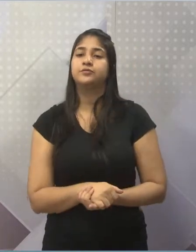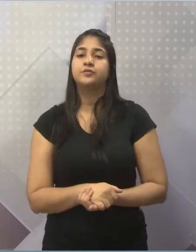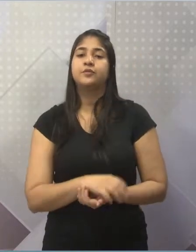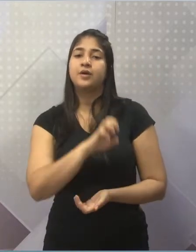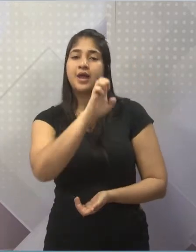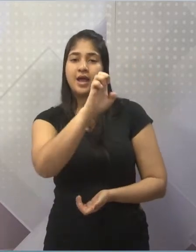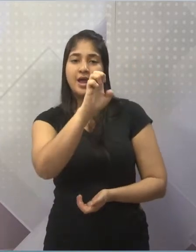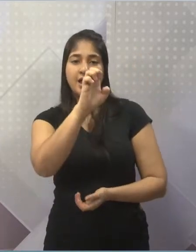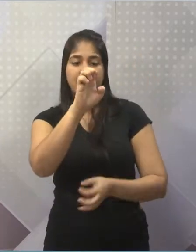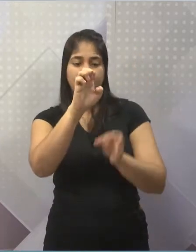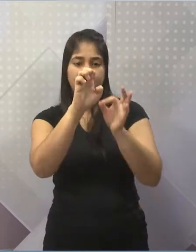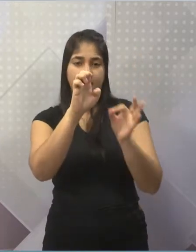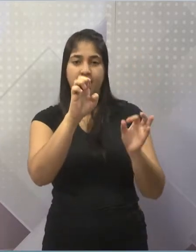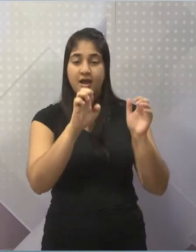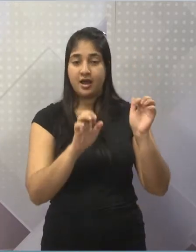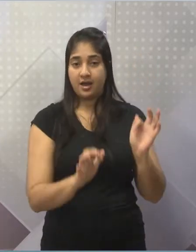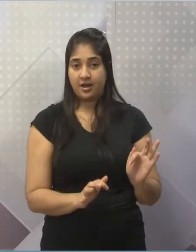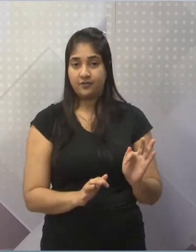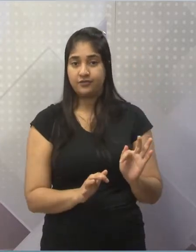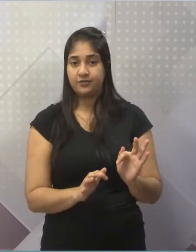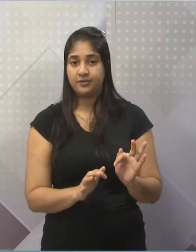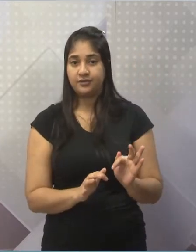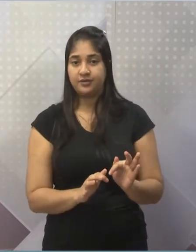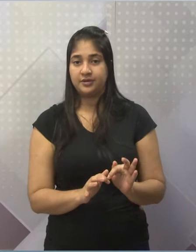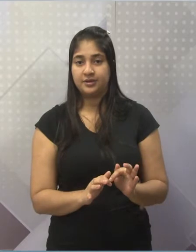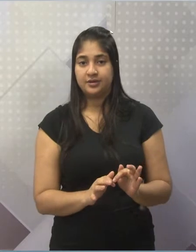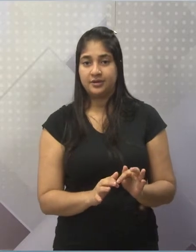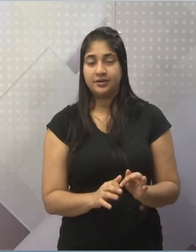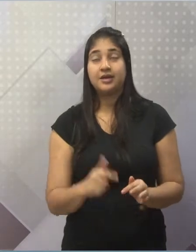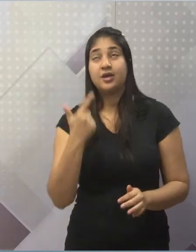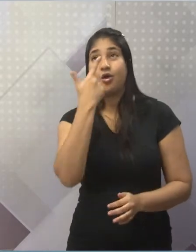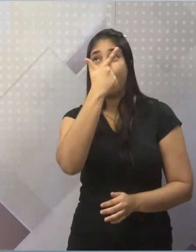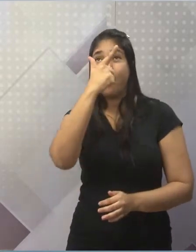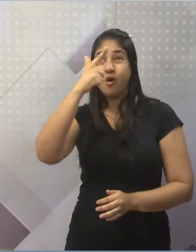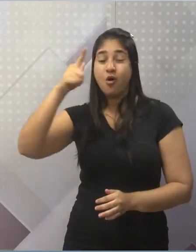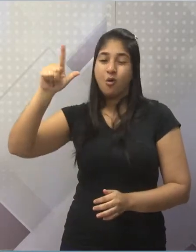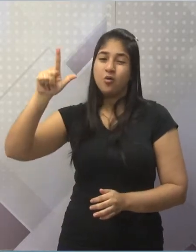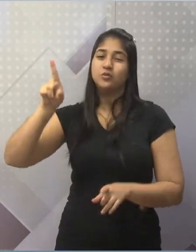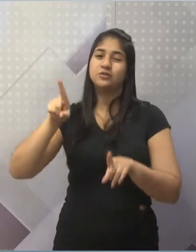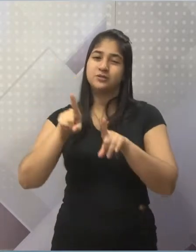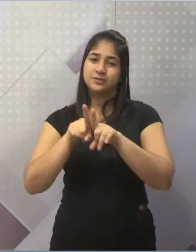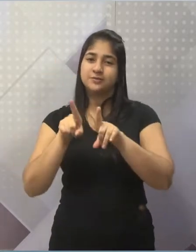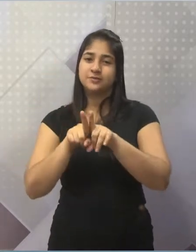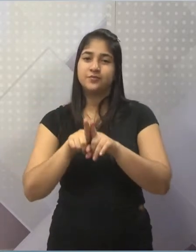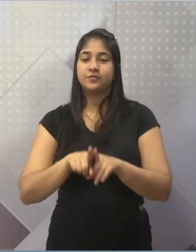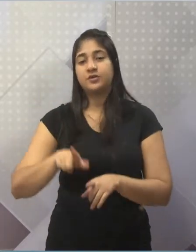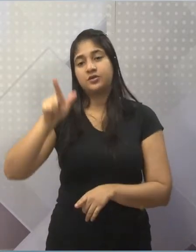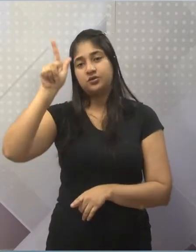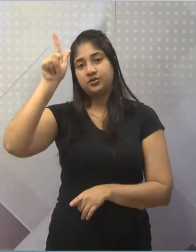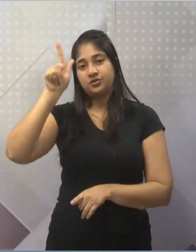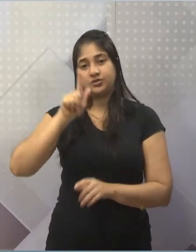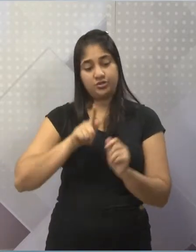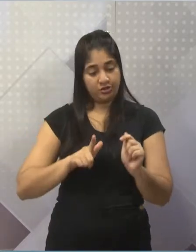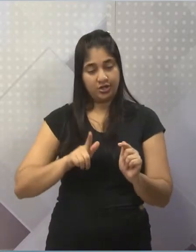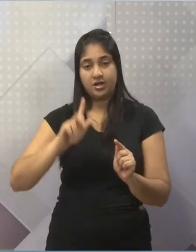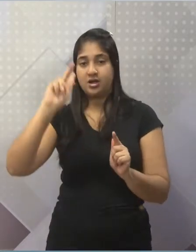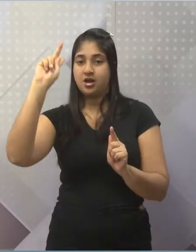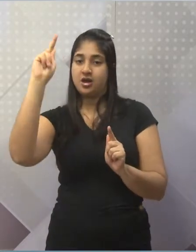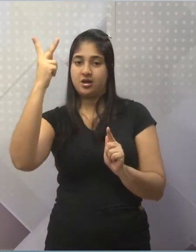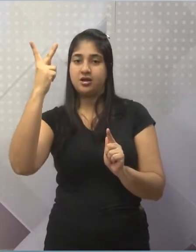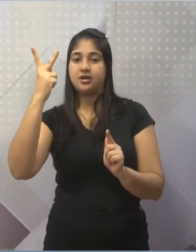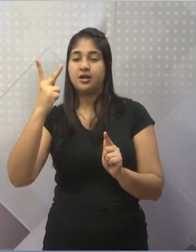E, F. E eu tenho um outro segmento, G,